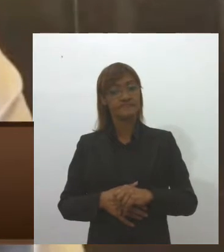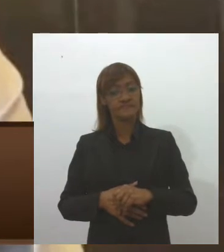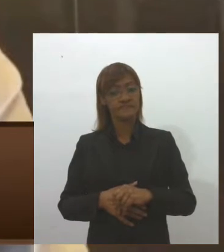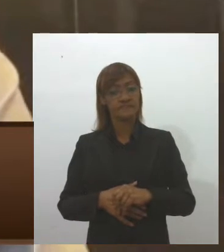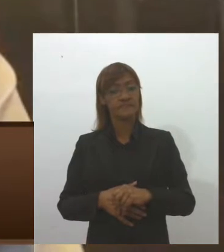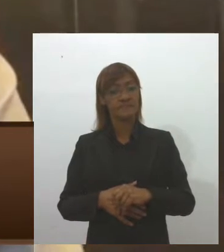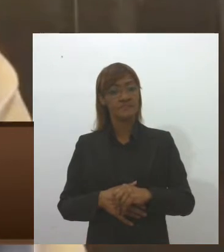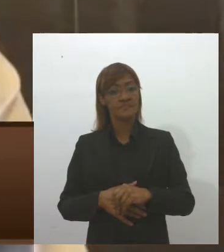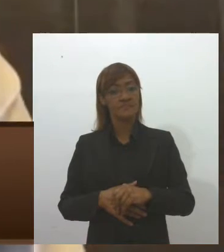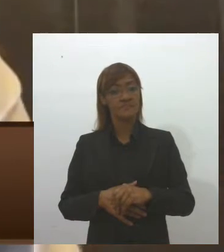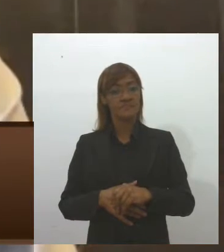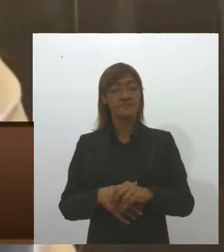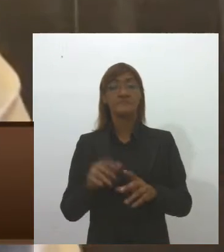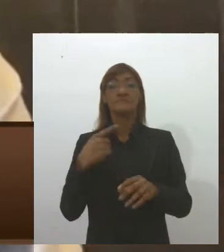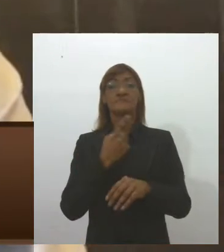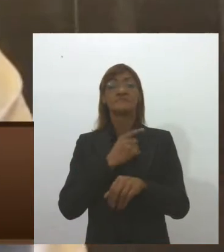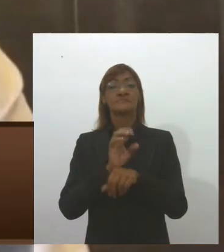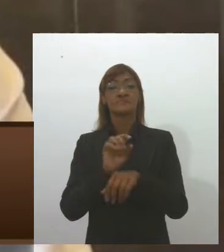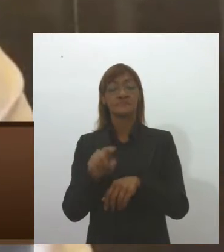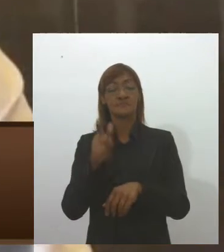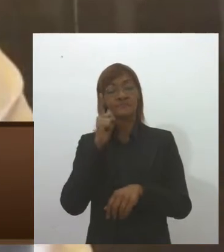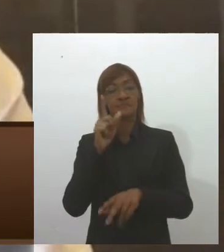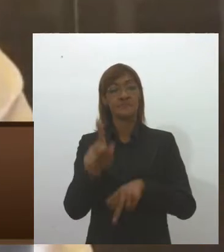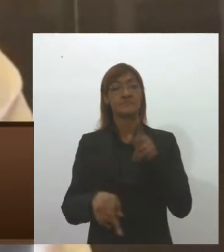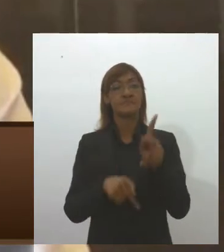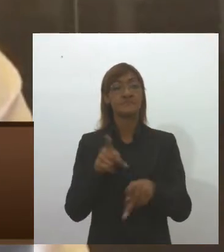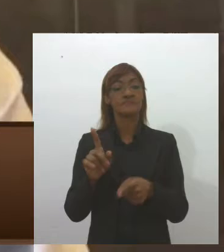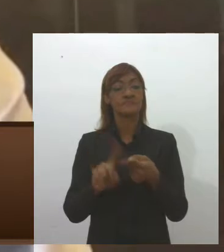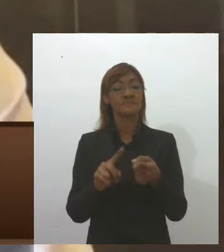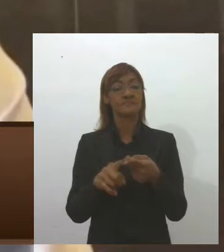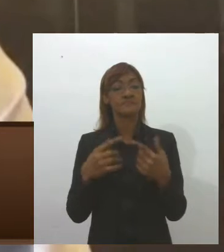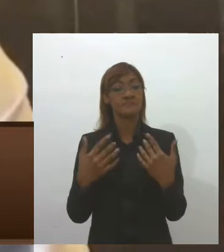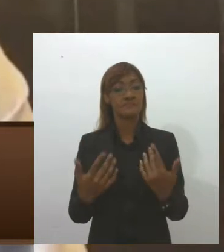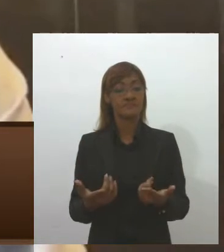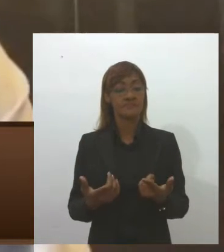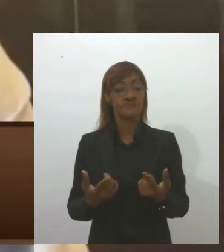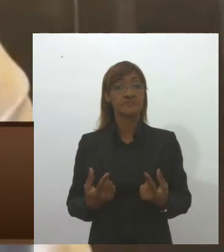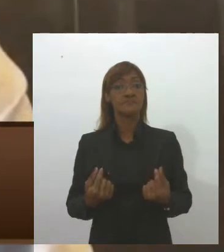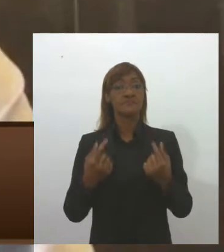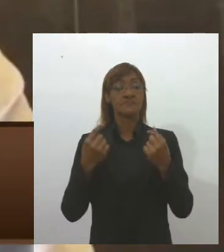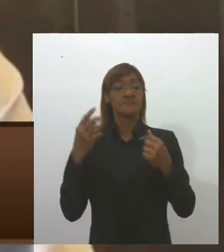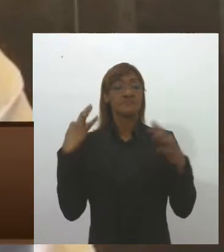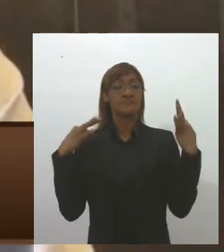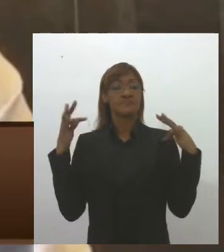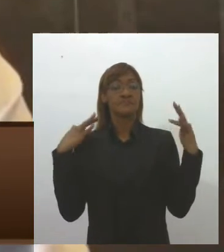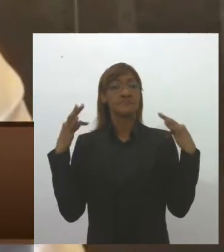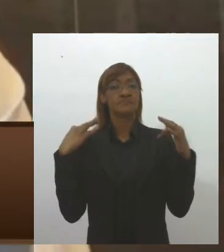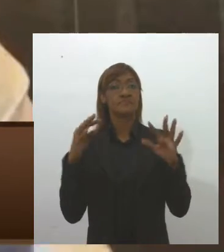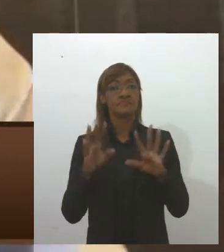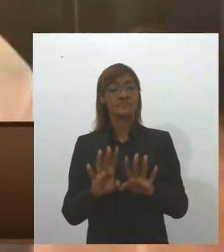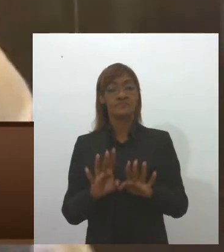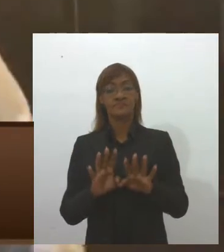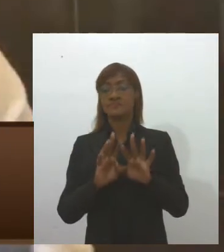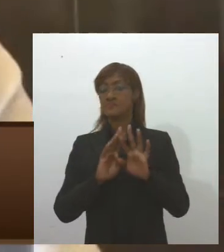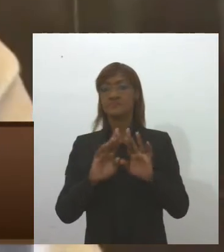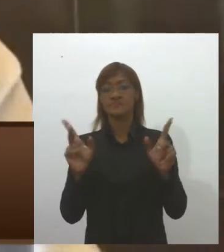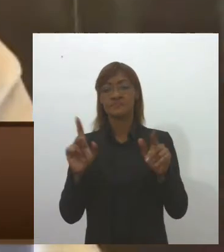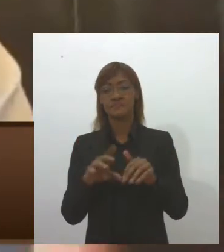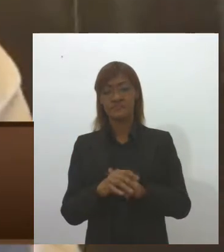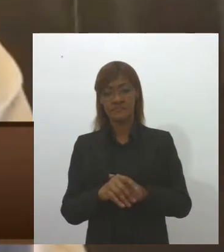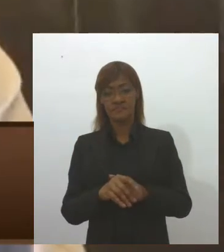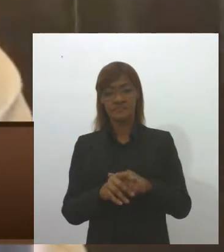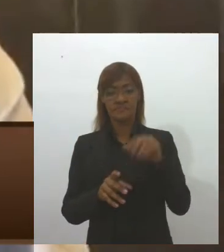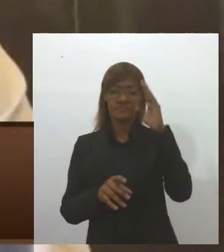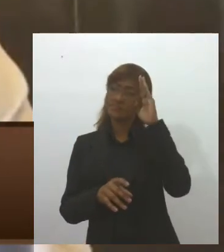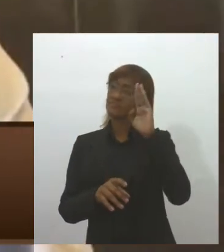com isso. É o nosso estado, é a nossa população, porque dinheiro de turismo é dinheiro novo circulando na cidade. A pessoa vem para cá,